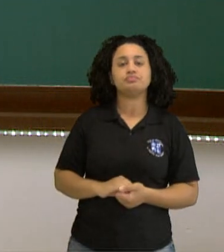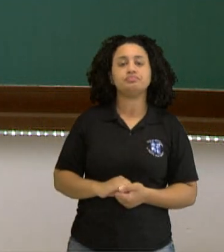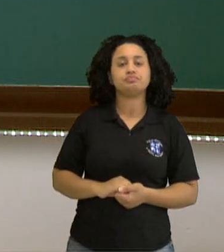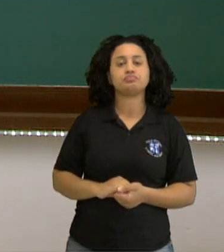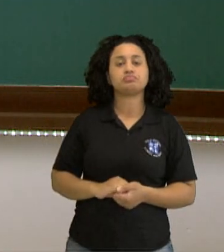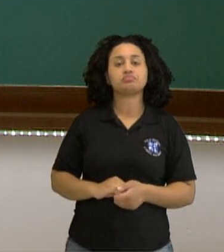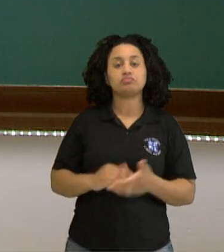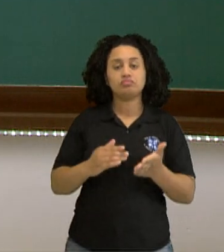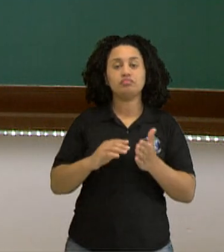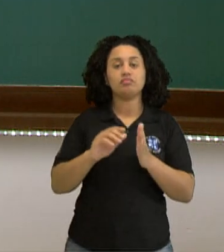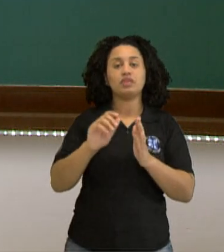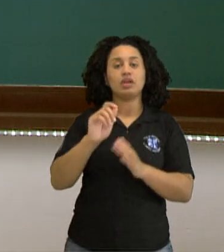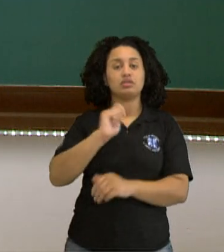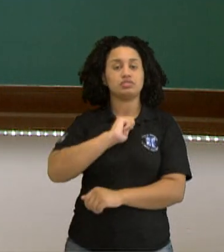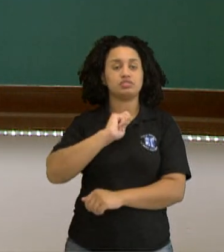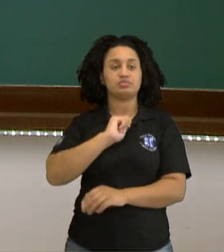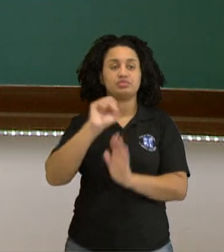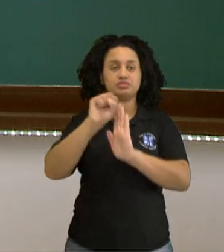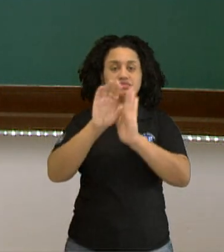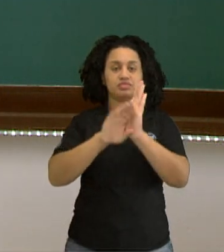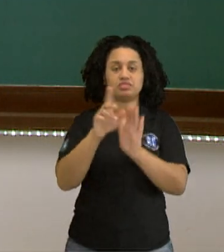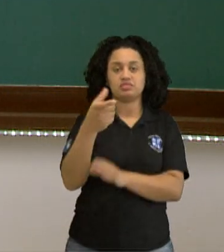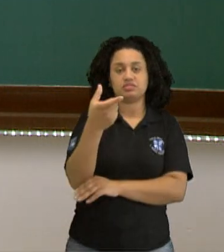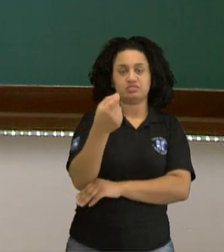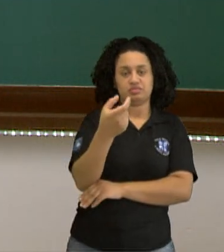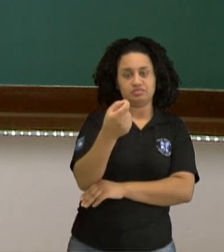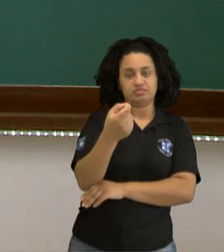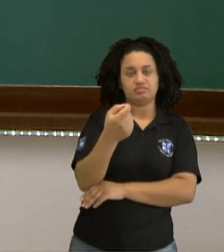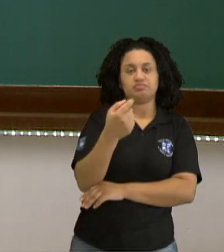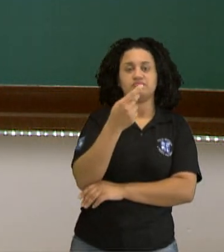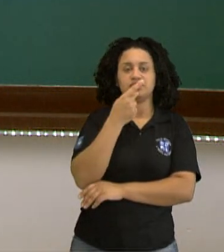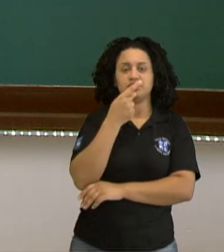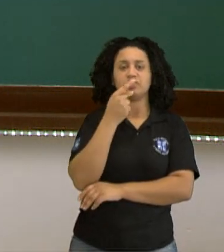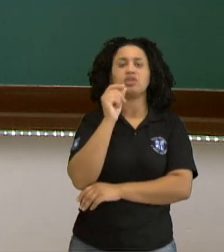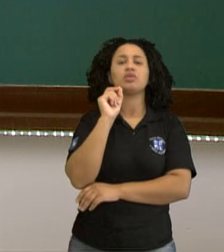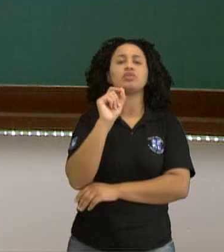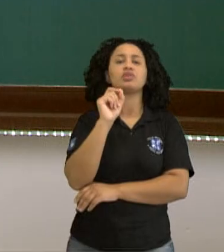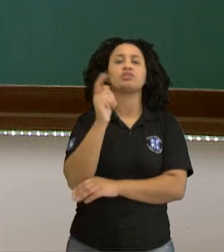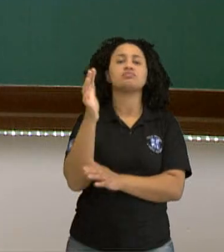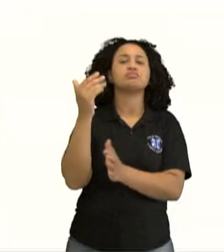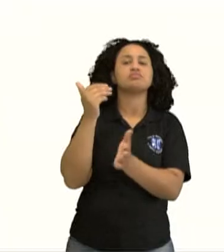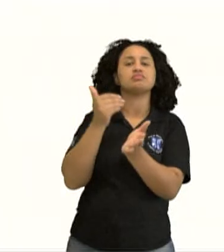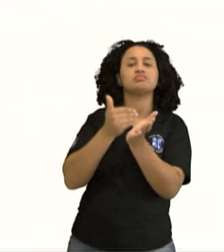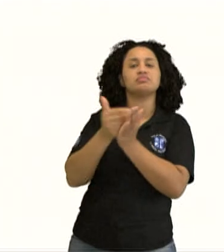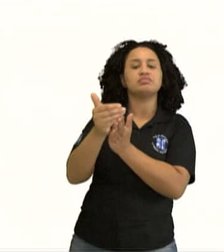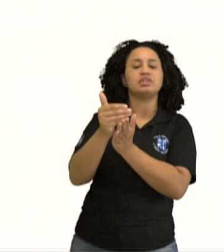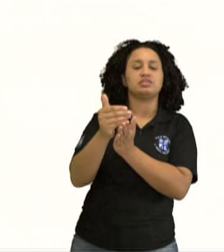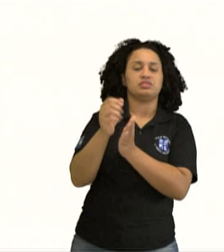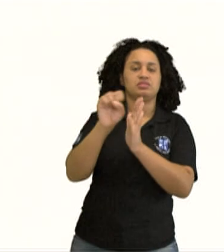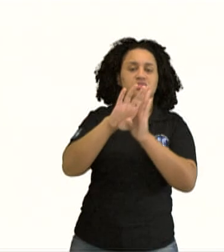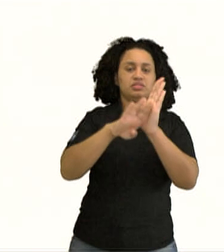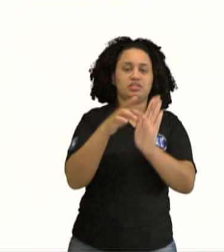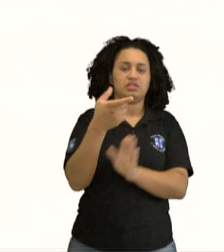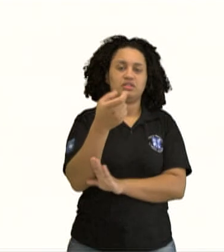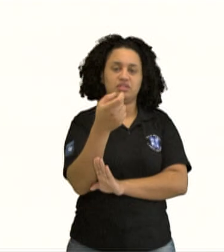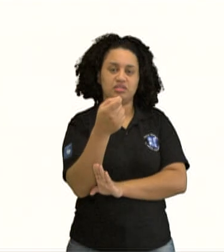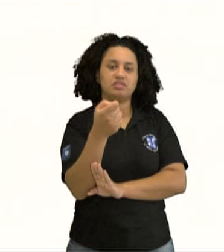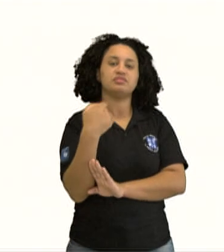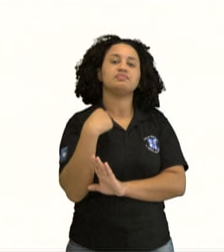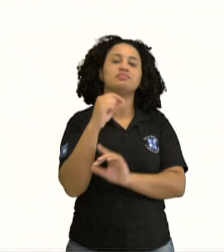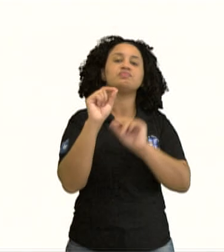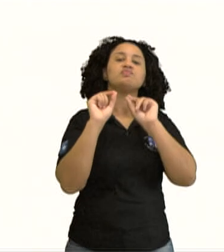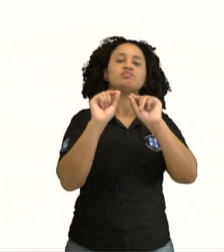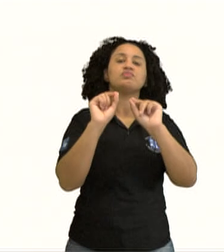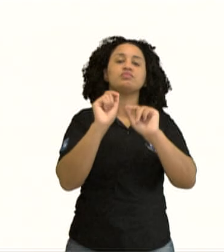E a antropologia no século XX, que eu comentei agora? Desde o começo do século XX, a antropologia tornou-se fonte